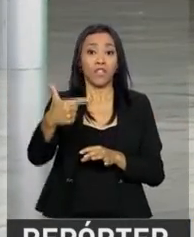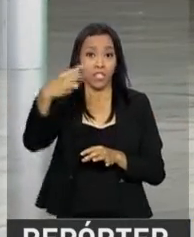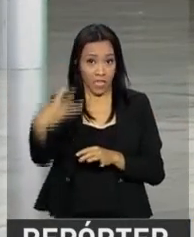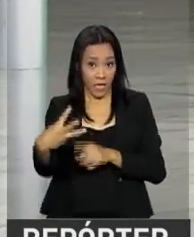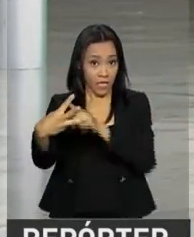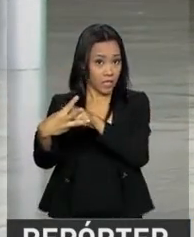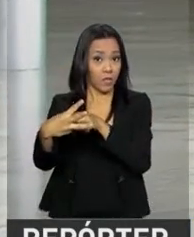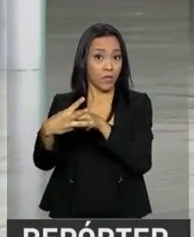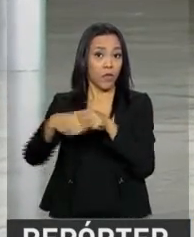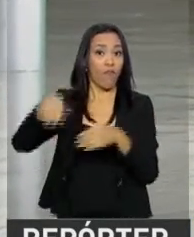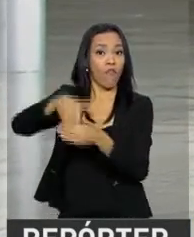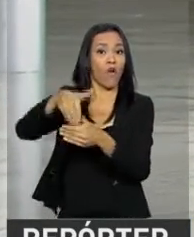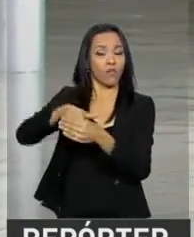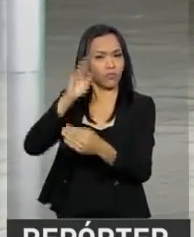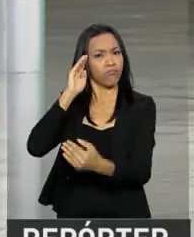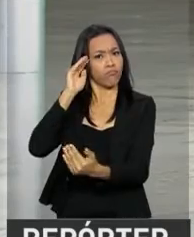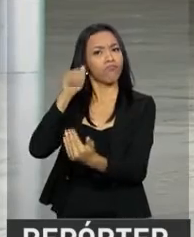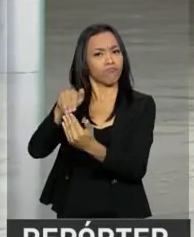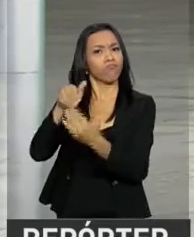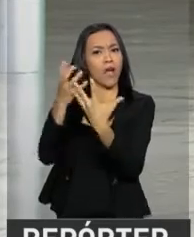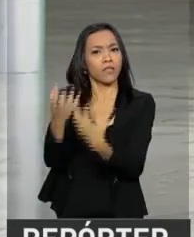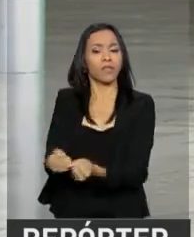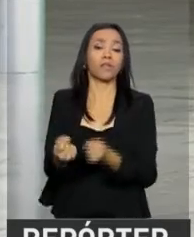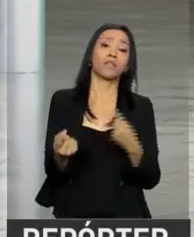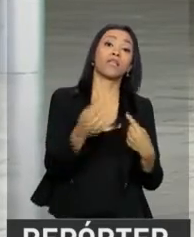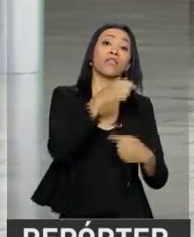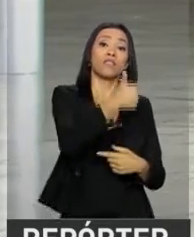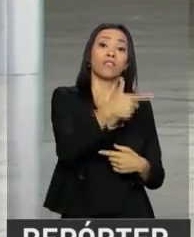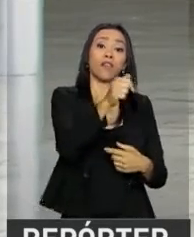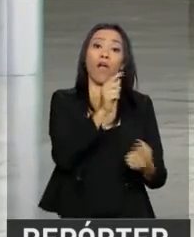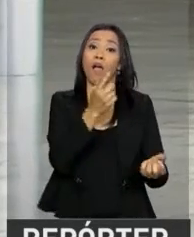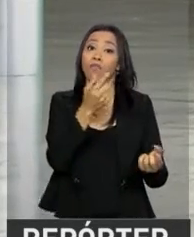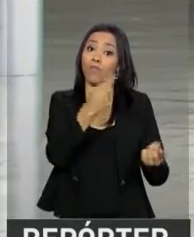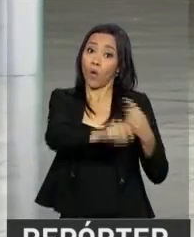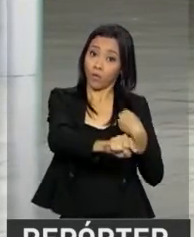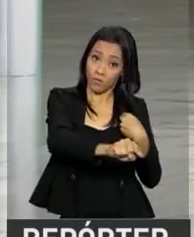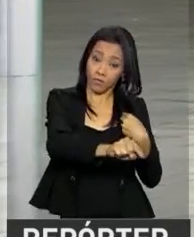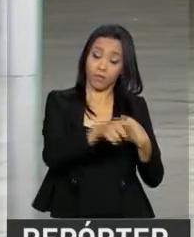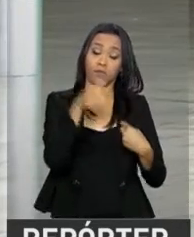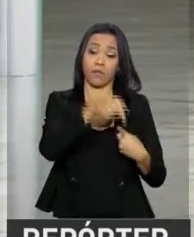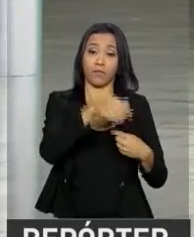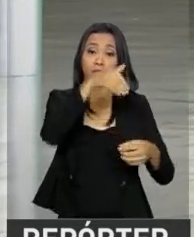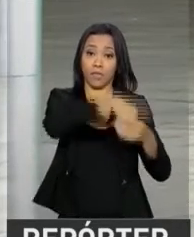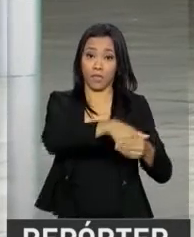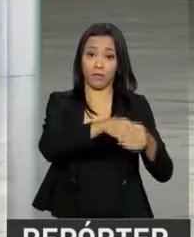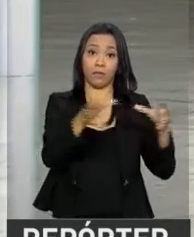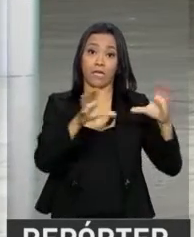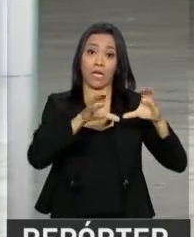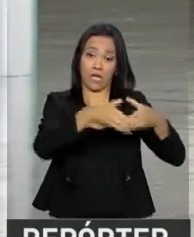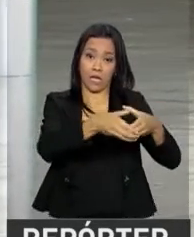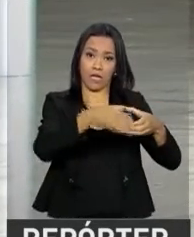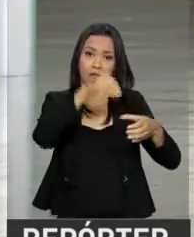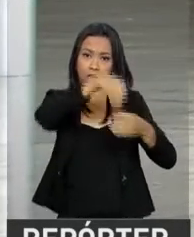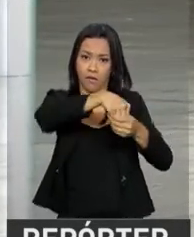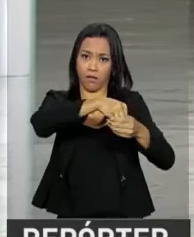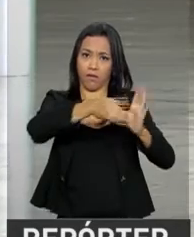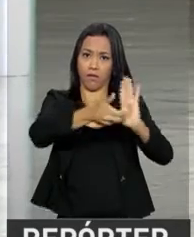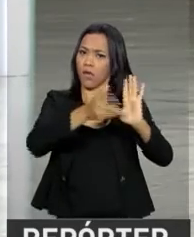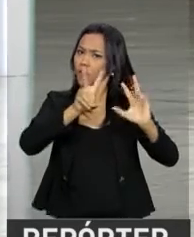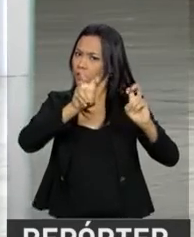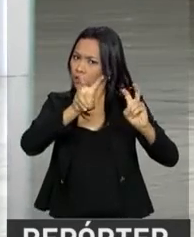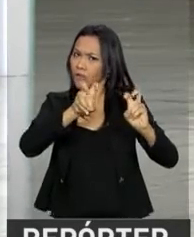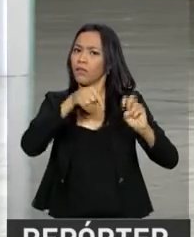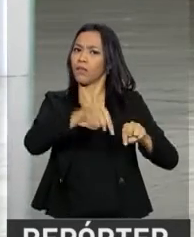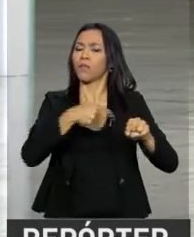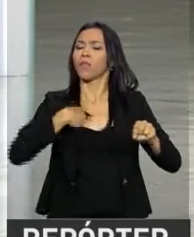votos a favor e 7 votos contrários na Comissão Especial da Câmara dos Deputados, que analisa esse tema. Essa